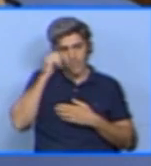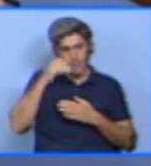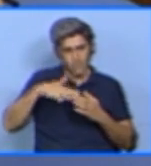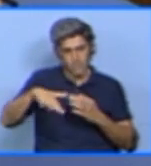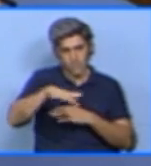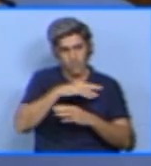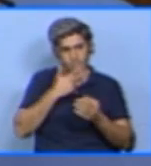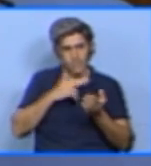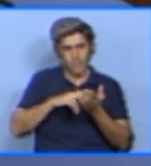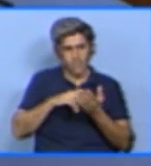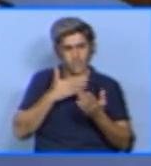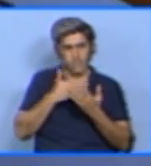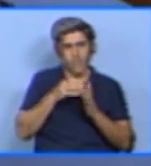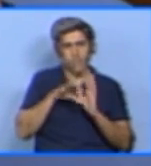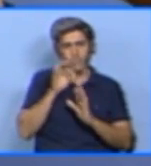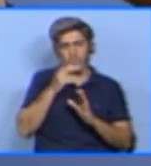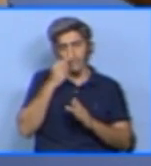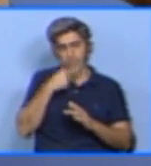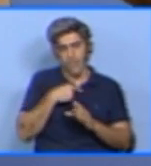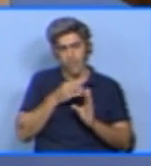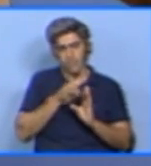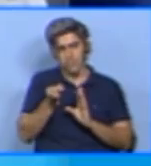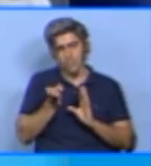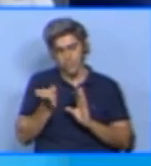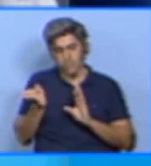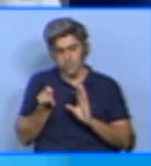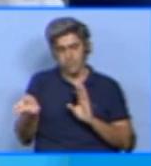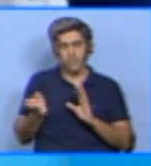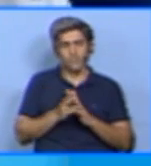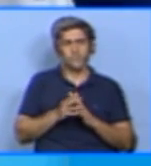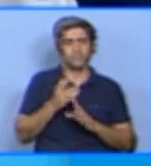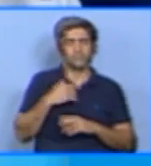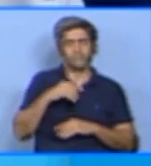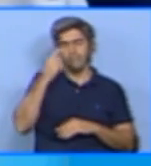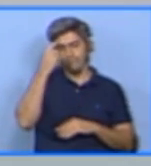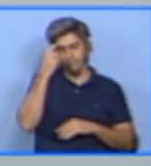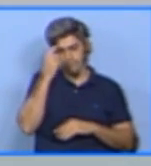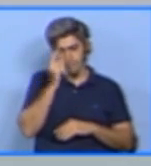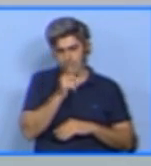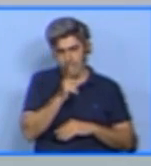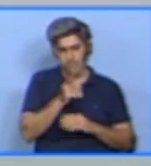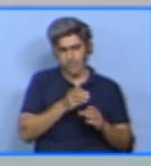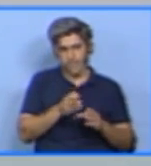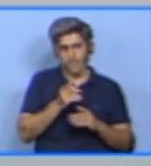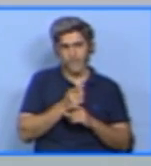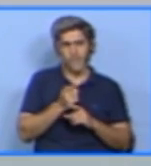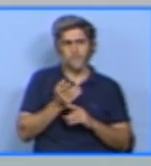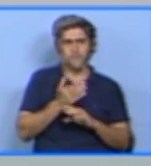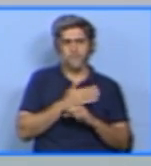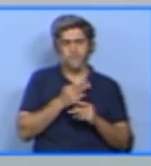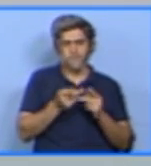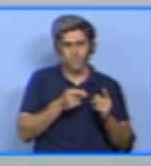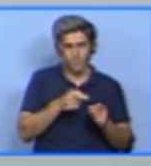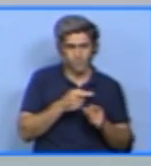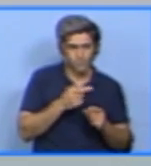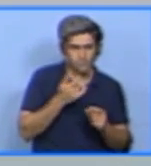nos pode levar a opções erradas. E se calhar nós iríamos mesmo por aí, e antes de analisarmos, enfim,